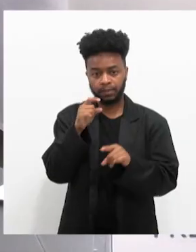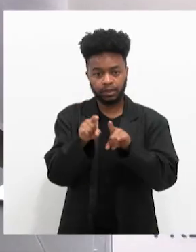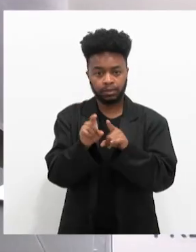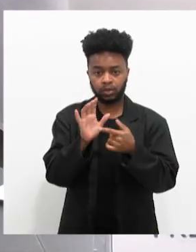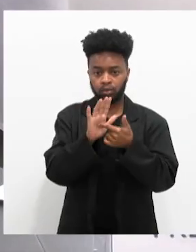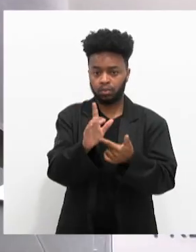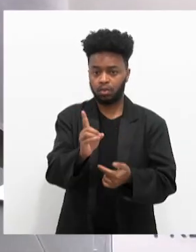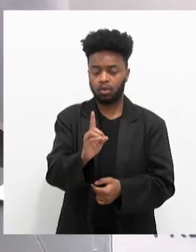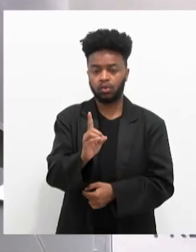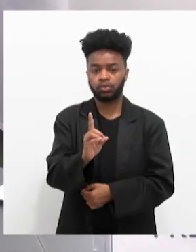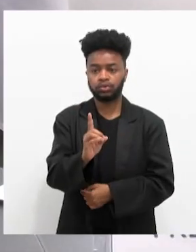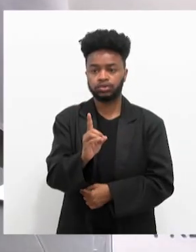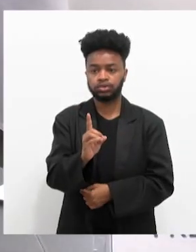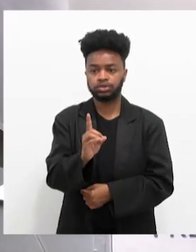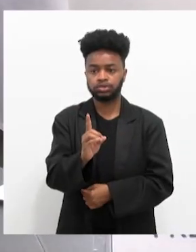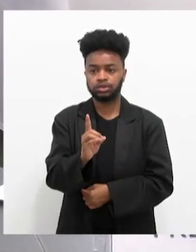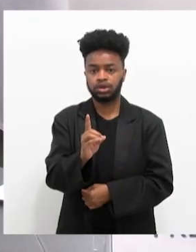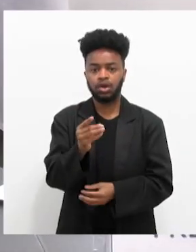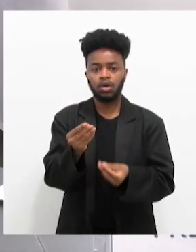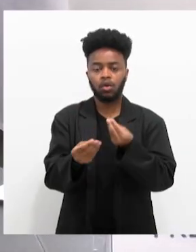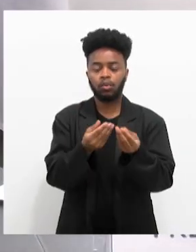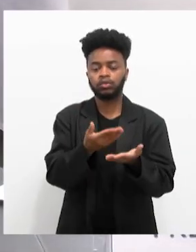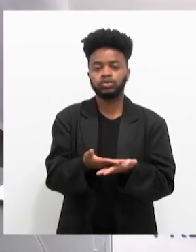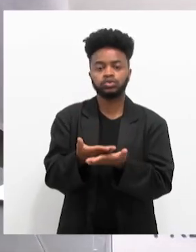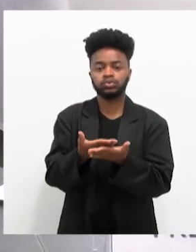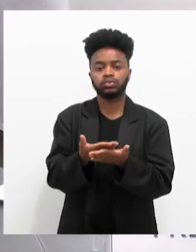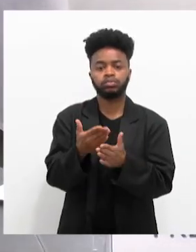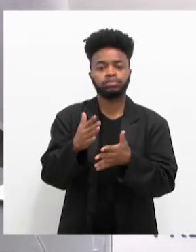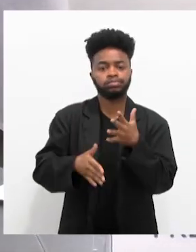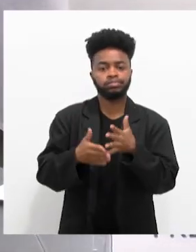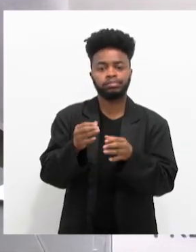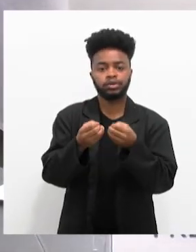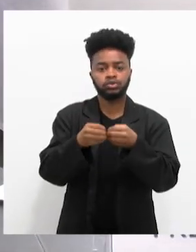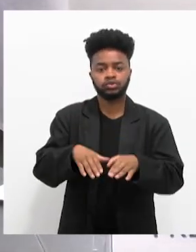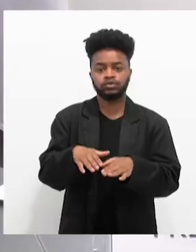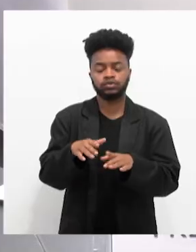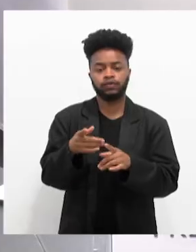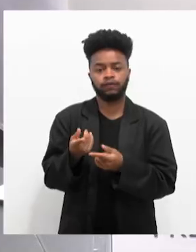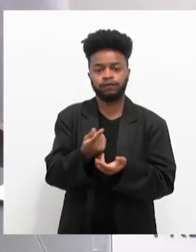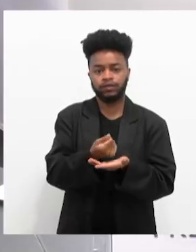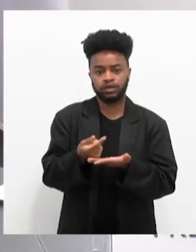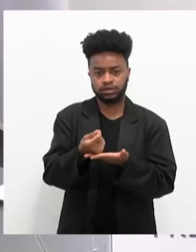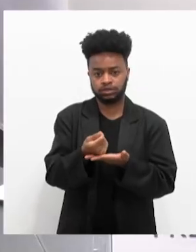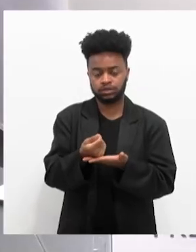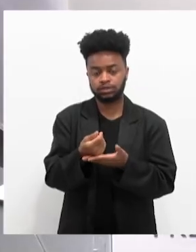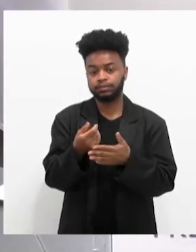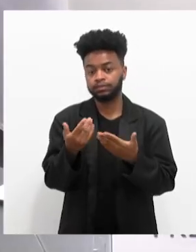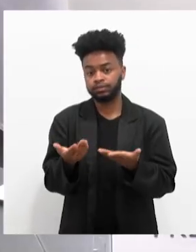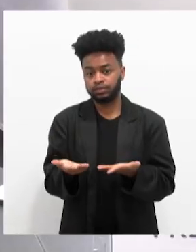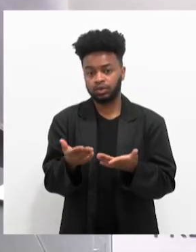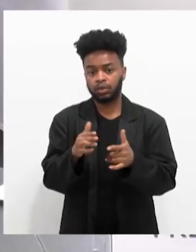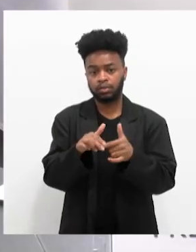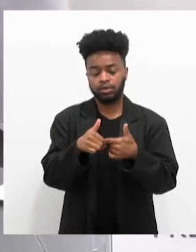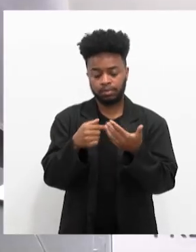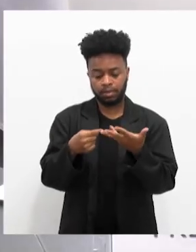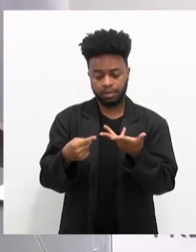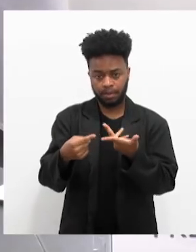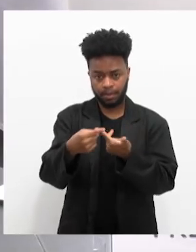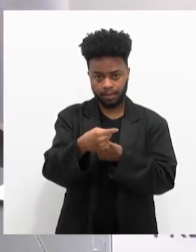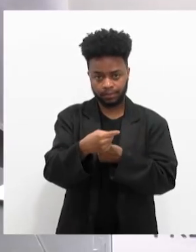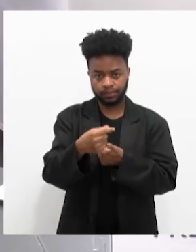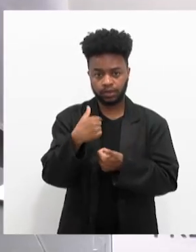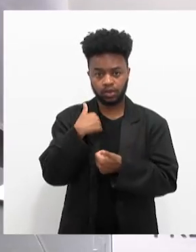apresenta um eventual estudo de impacto financeiro, contrariando o disposto na DCT. Por conta disso que eu